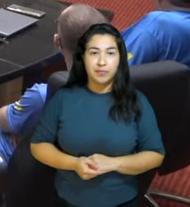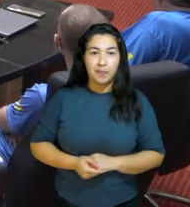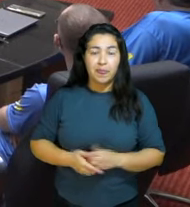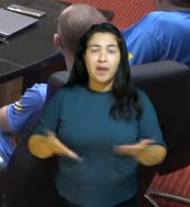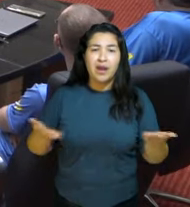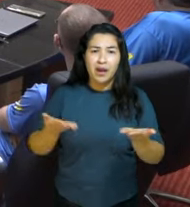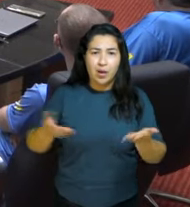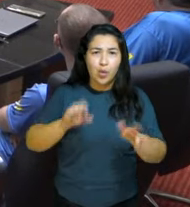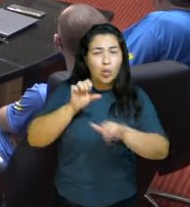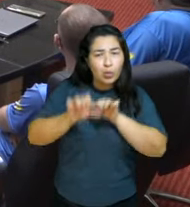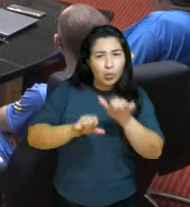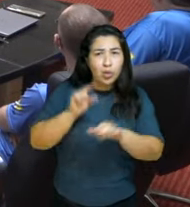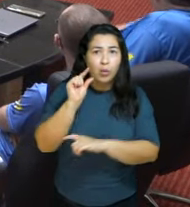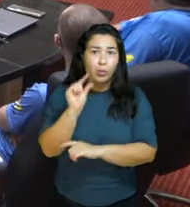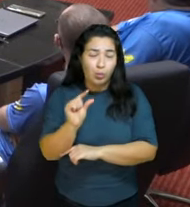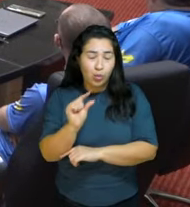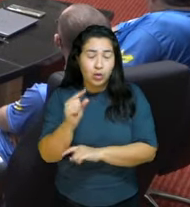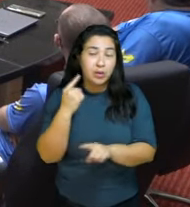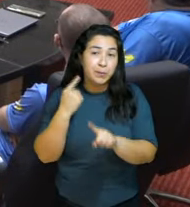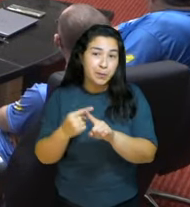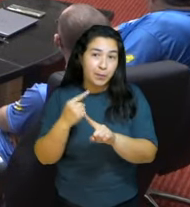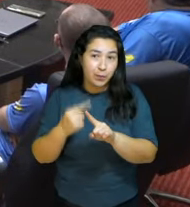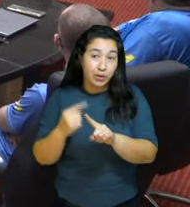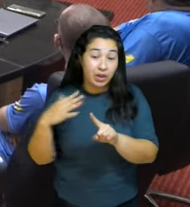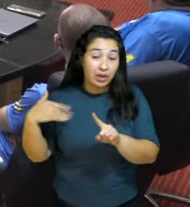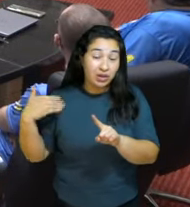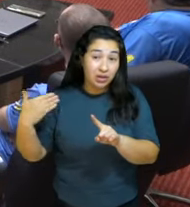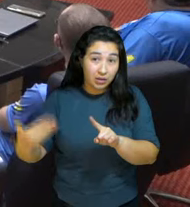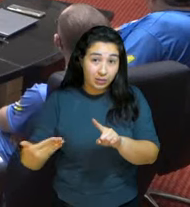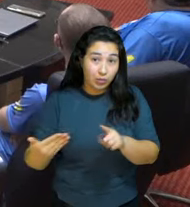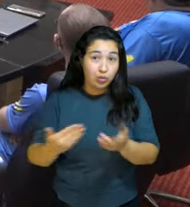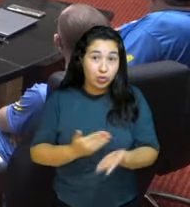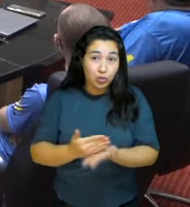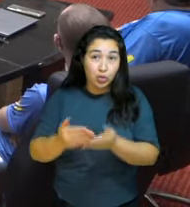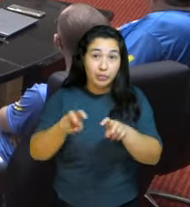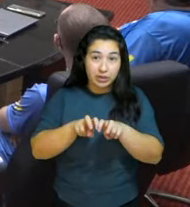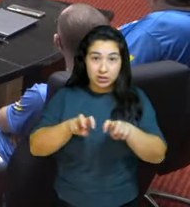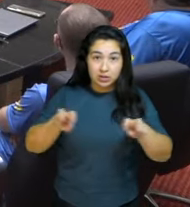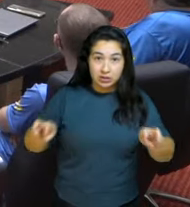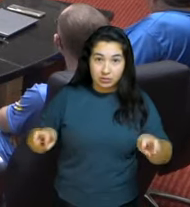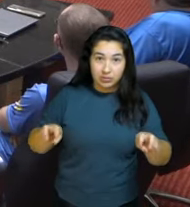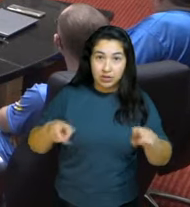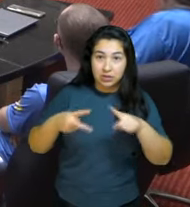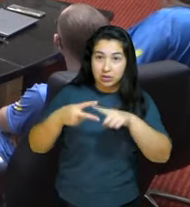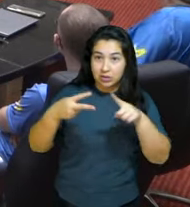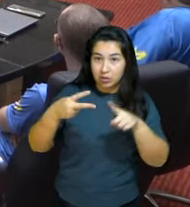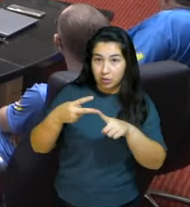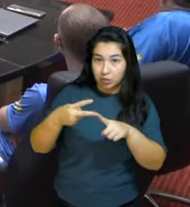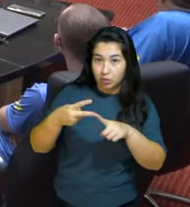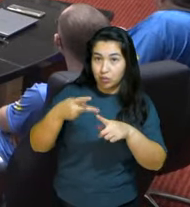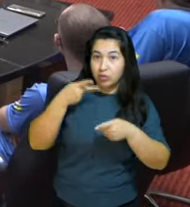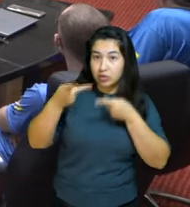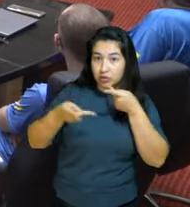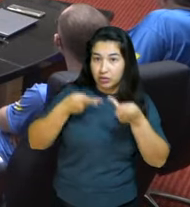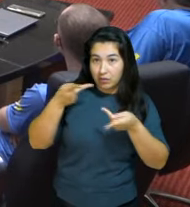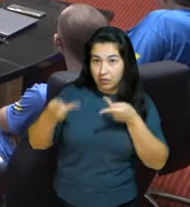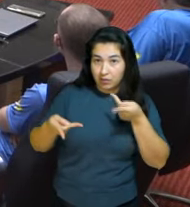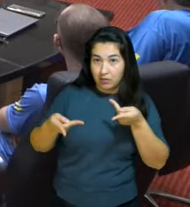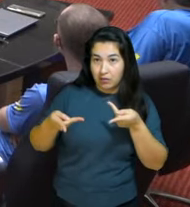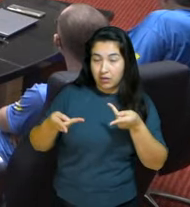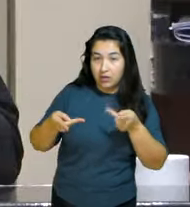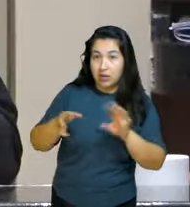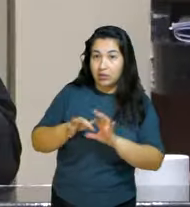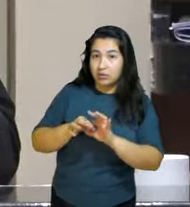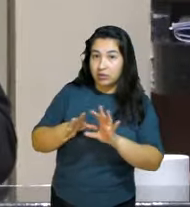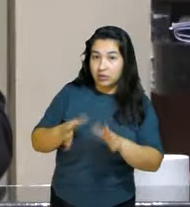aqui, até porque... E depois a gente volta para a mesa para mais duas falas dos deputados, pedindo autorização ao deputado Carlos Humberto e deputado